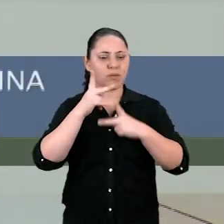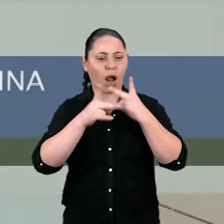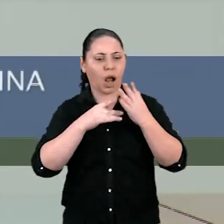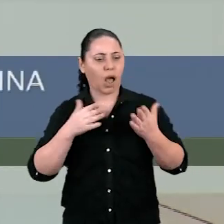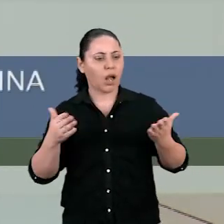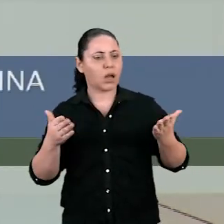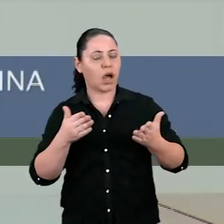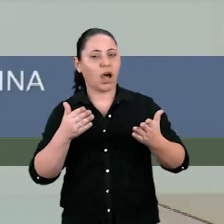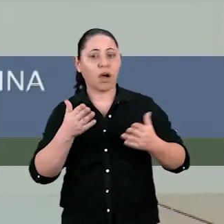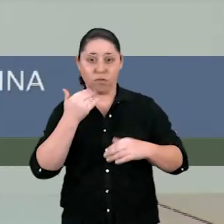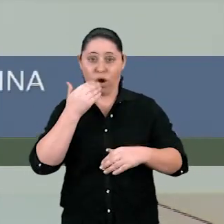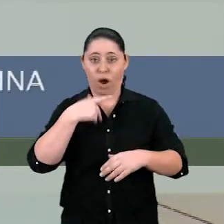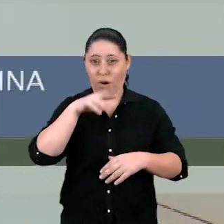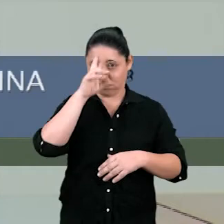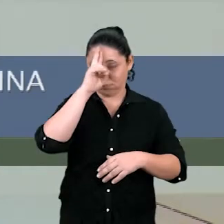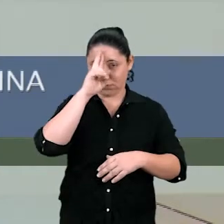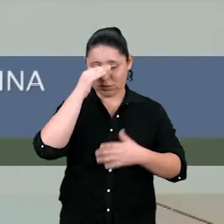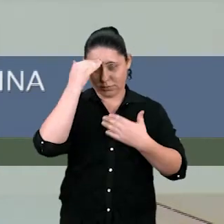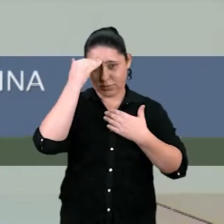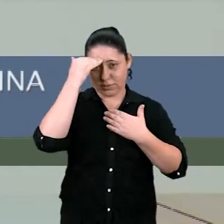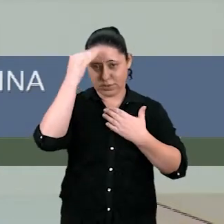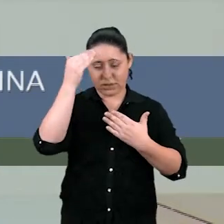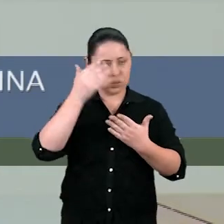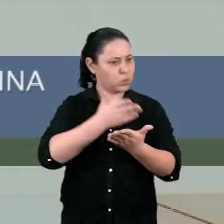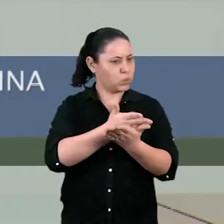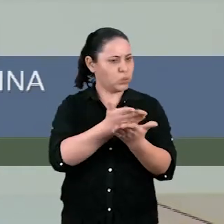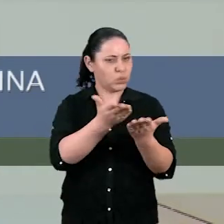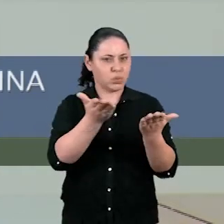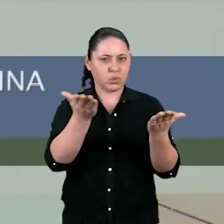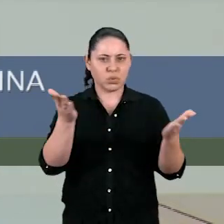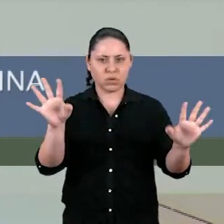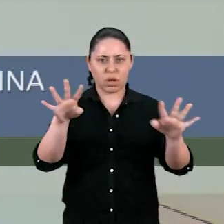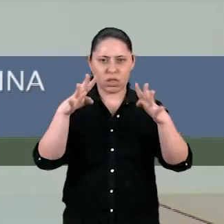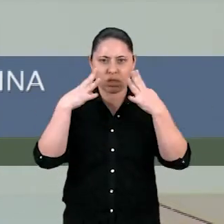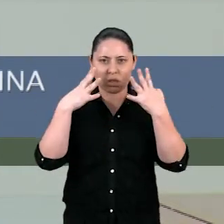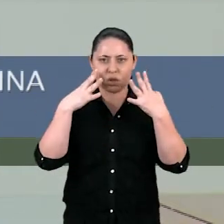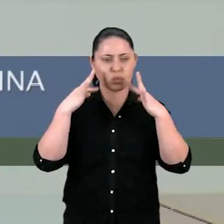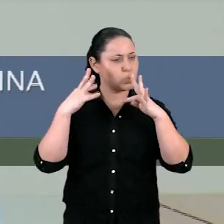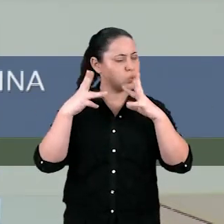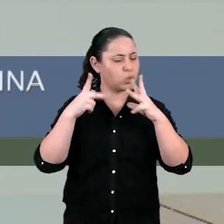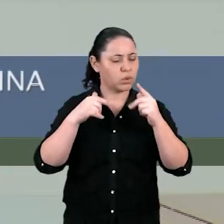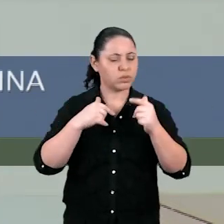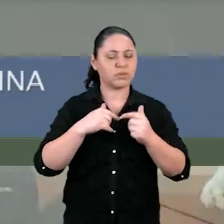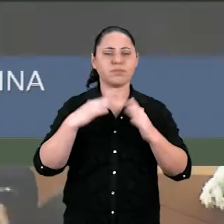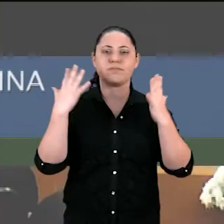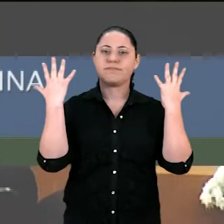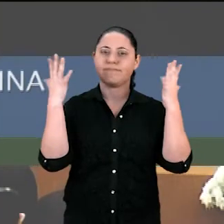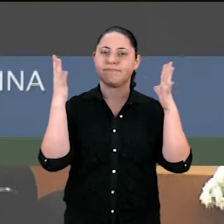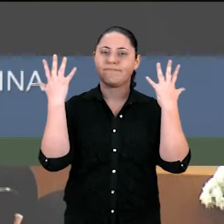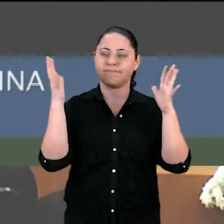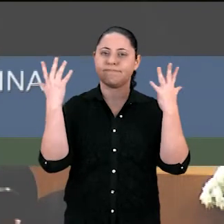aqui, né, vamos almoçar, e agradeço, então a atenção de todos e, mais uma vez, o convite.